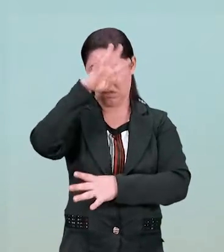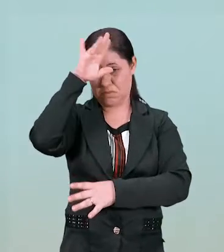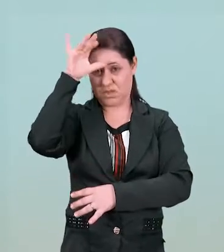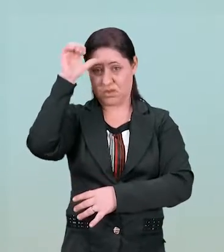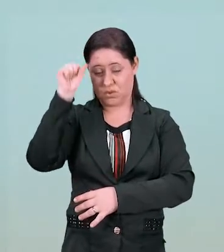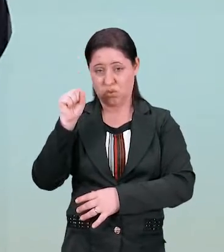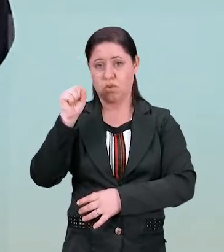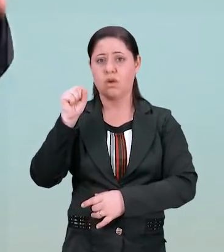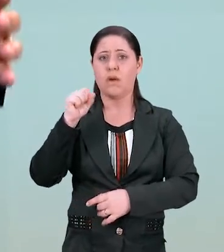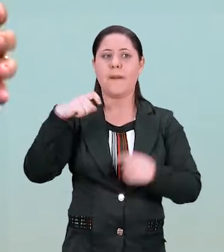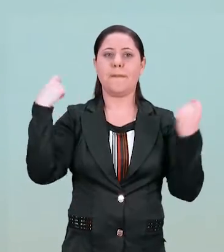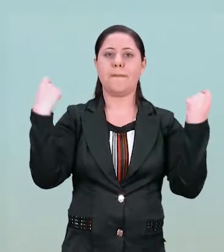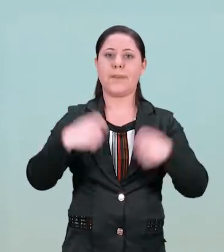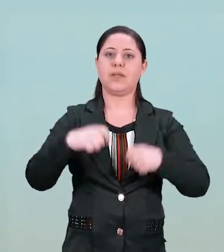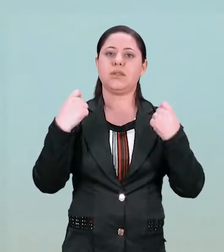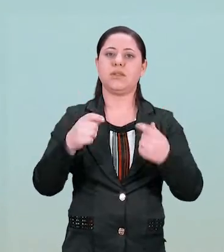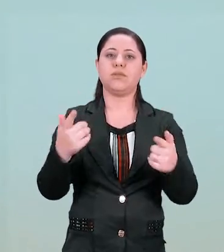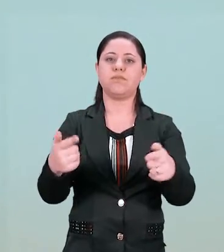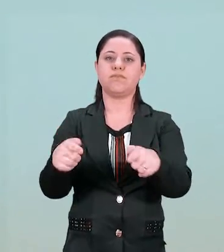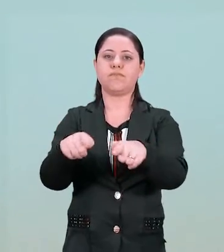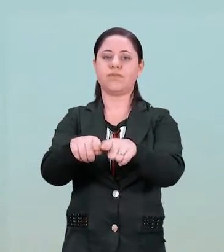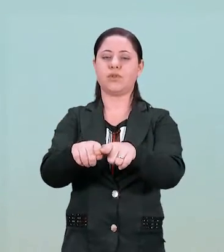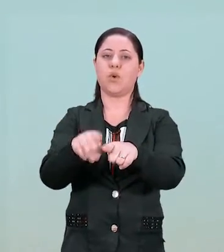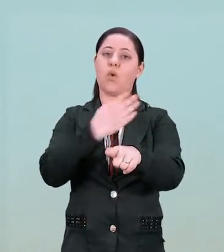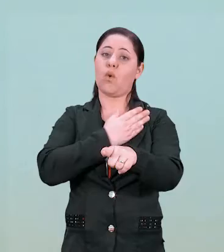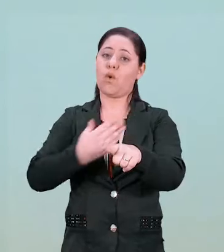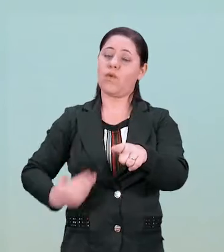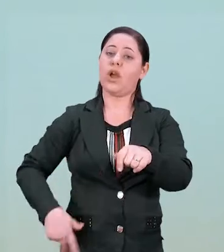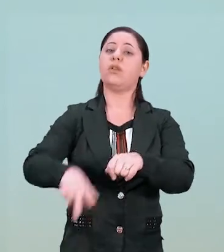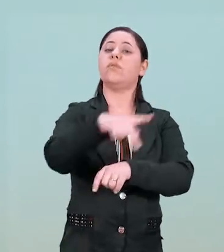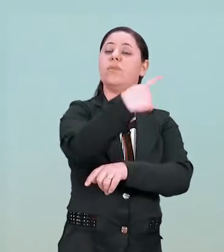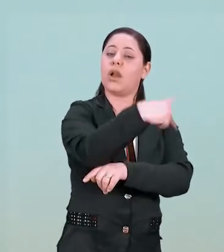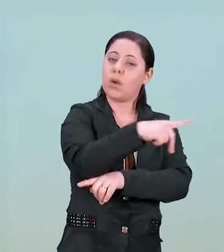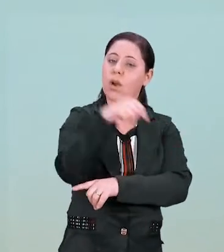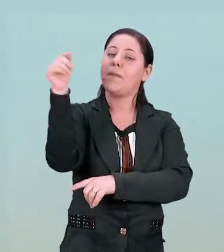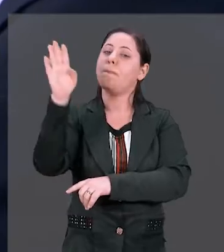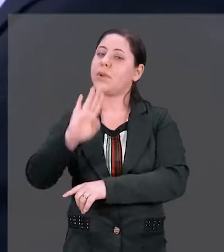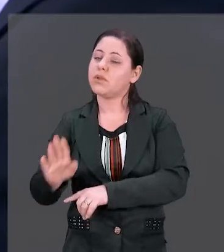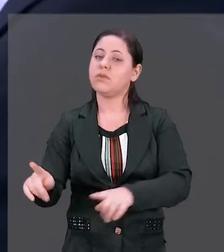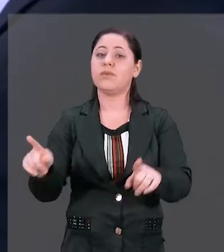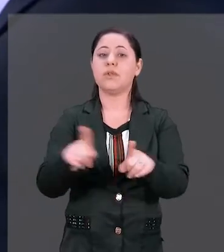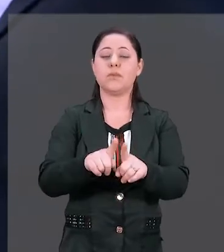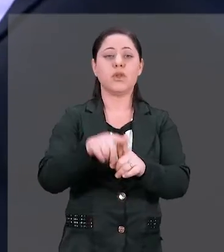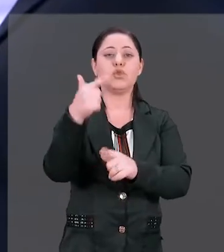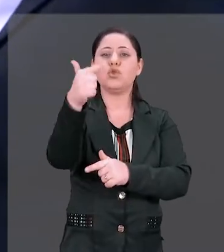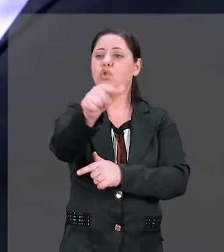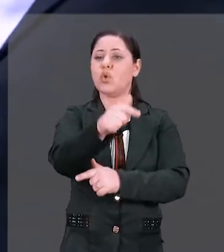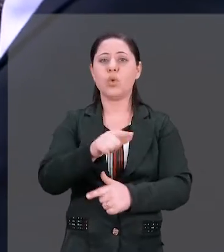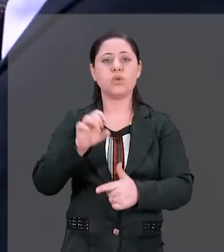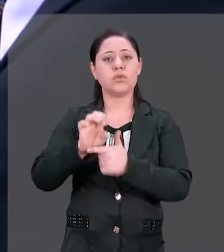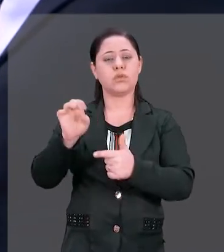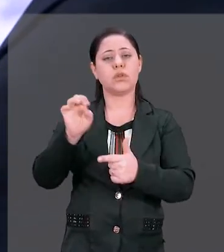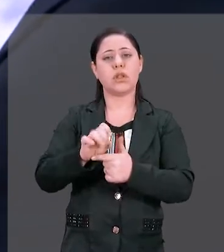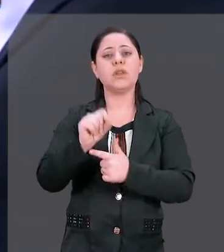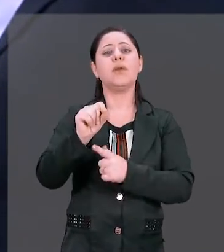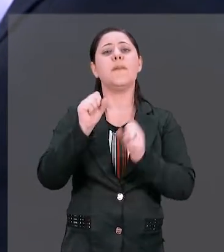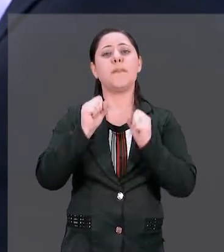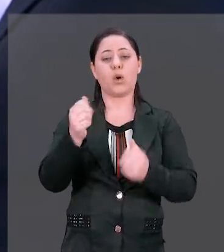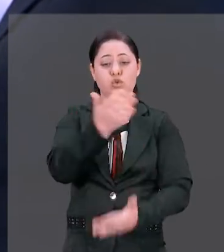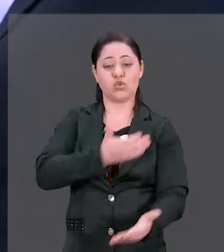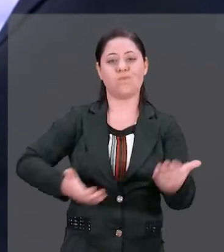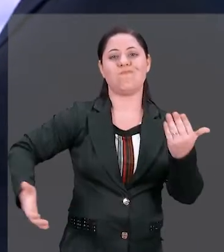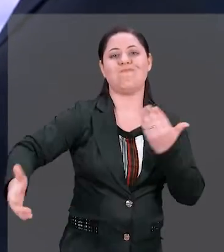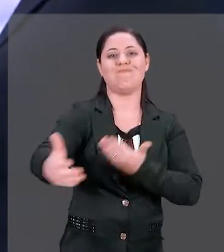exige a participação do governo paraguaio, do governo boliviano e dos outros estados. E quem pode fazer essa interlocução e